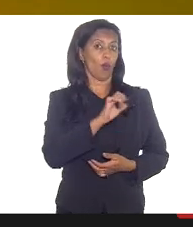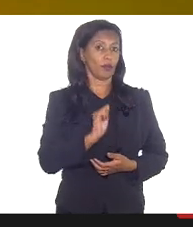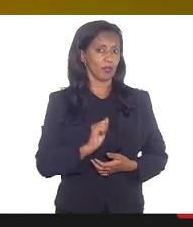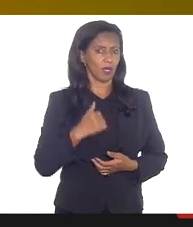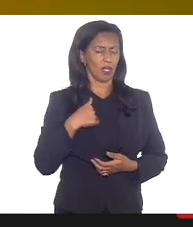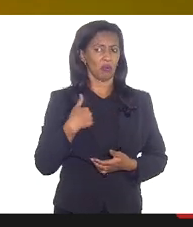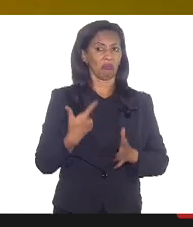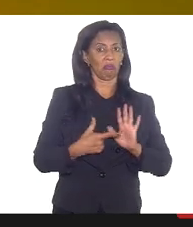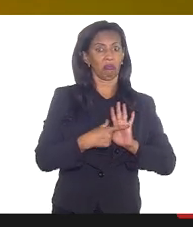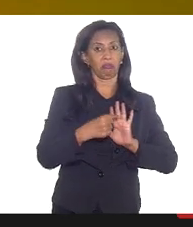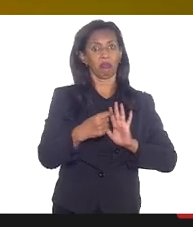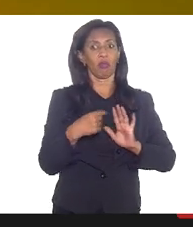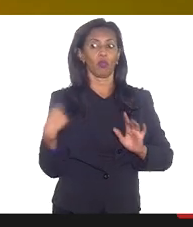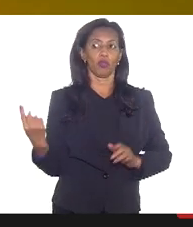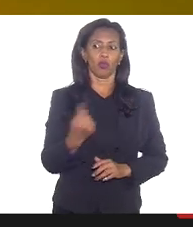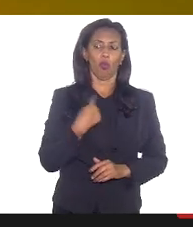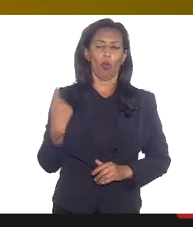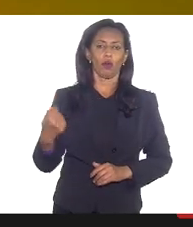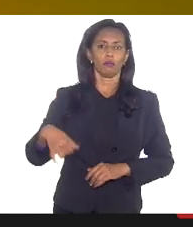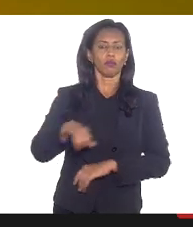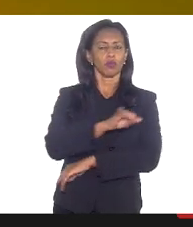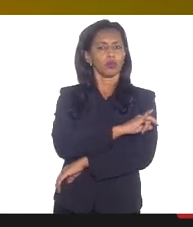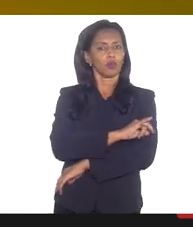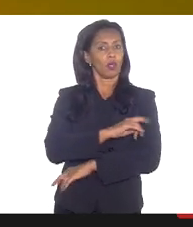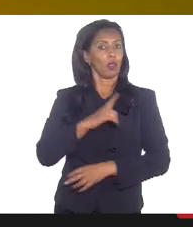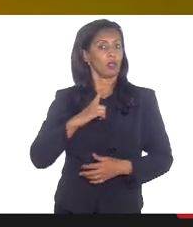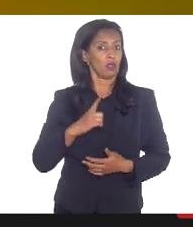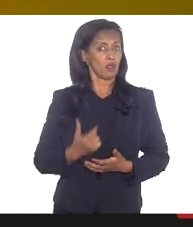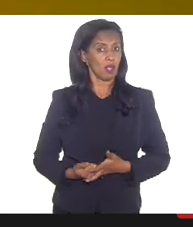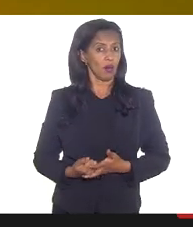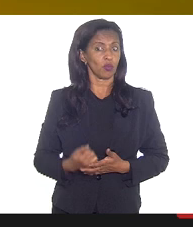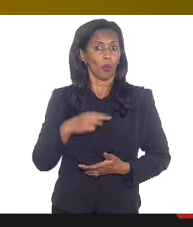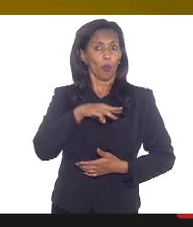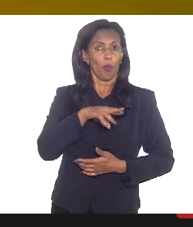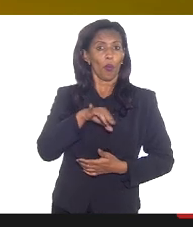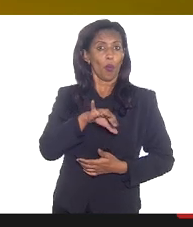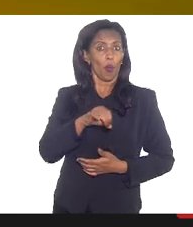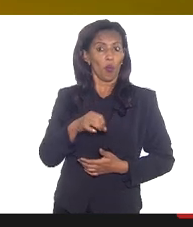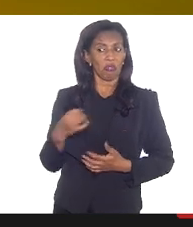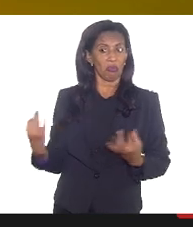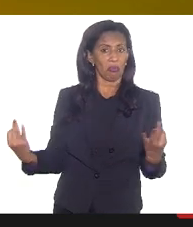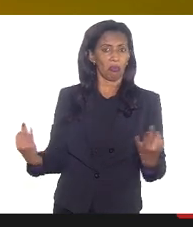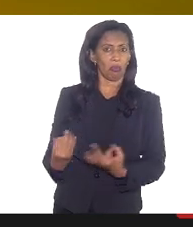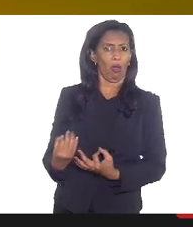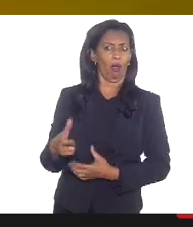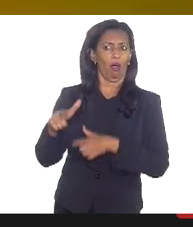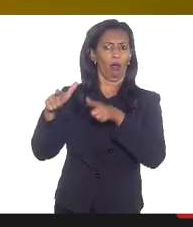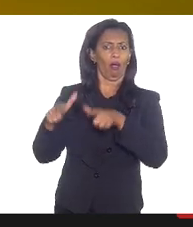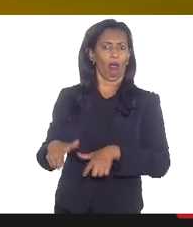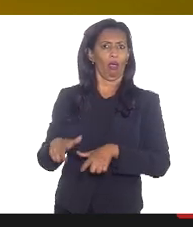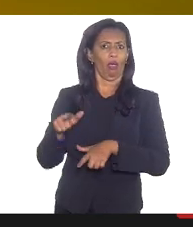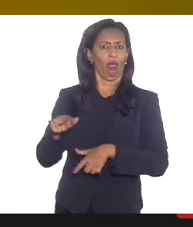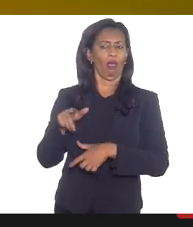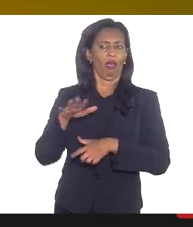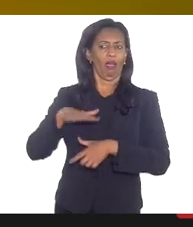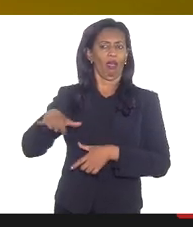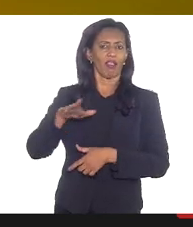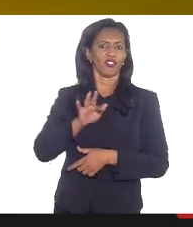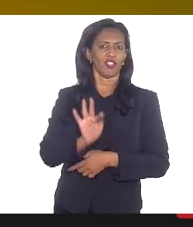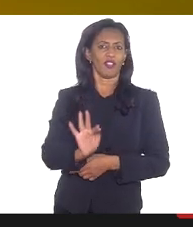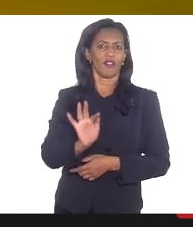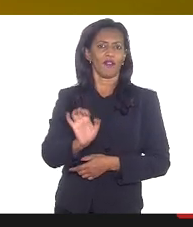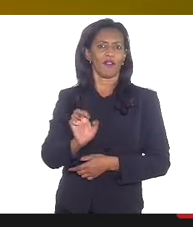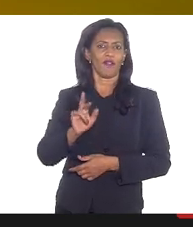aqui destacar que nós, aqui no Rio de Janeiro, temos modelos exitosos, né? Nós temos a Rede Federal de